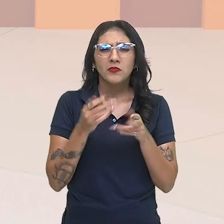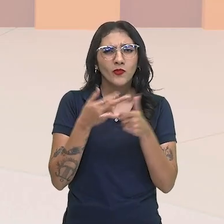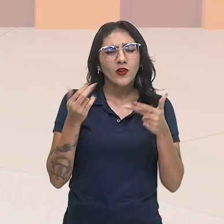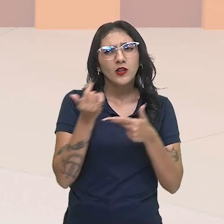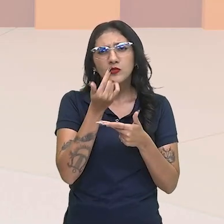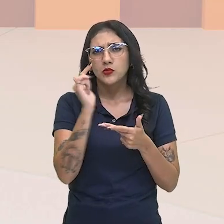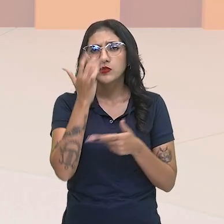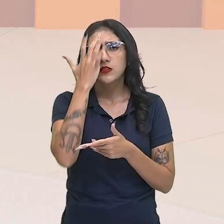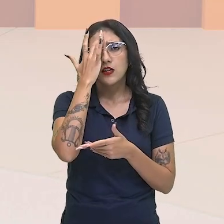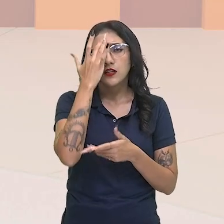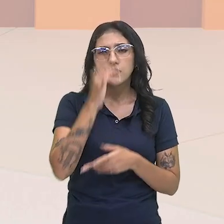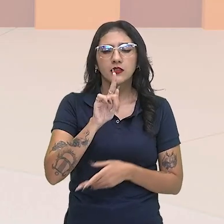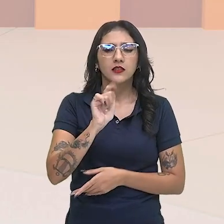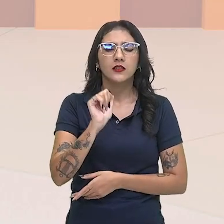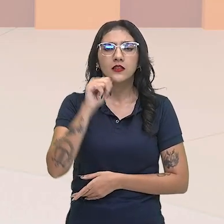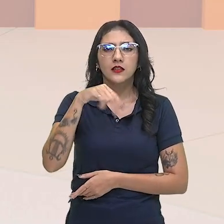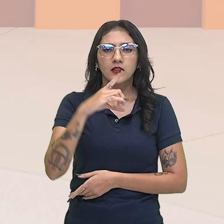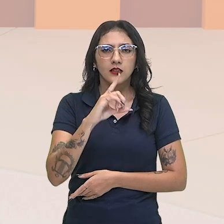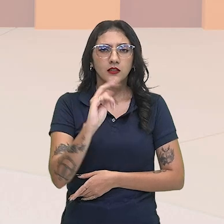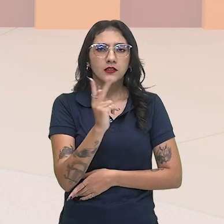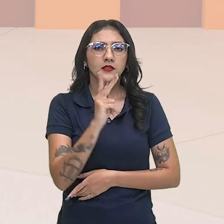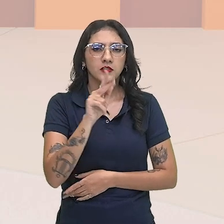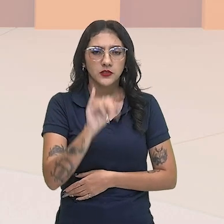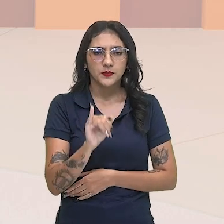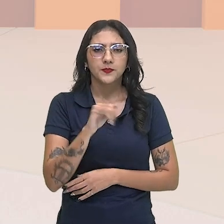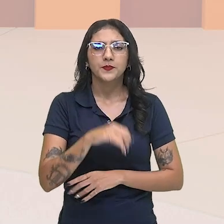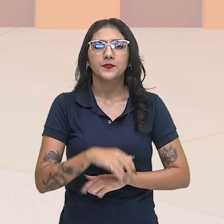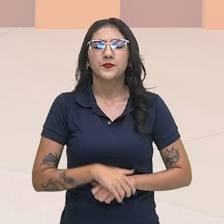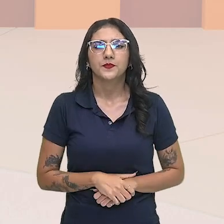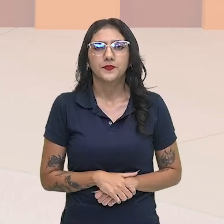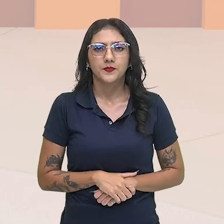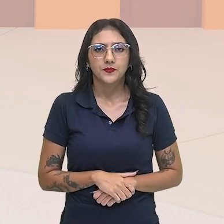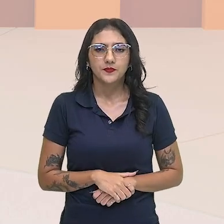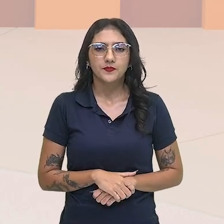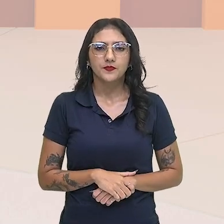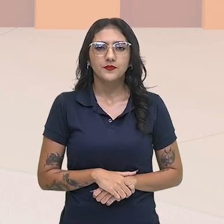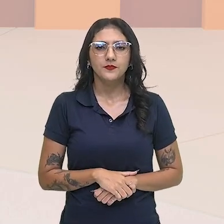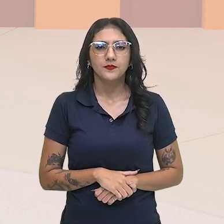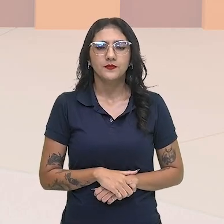etc. E aí o exemplo agora da chamada